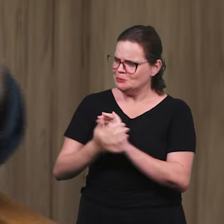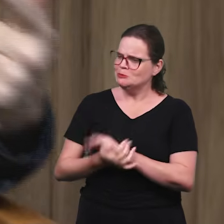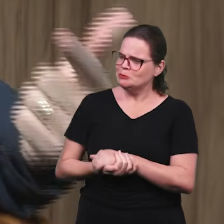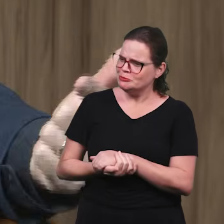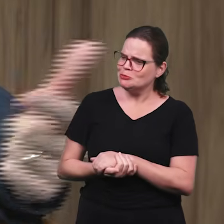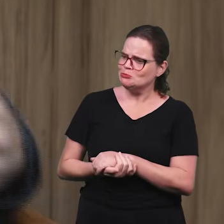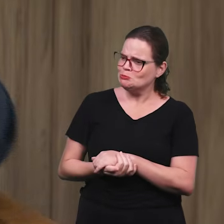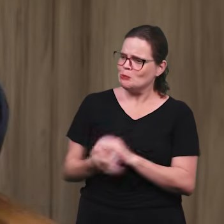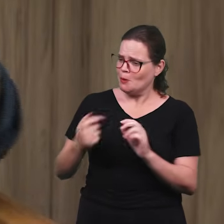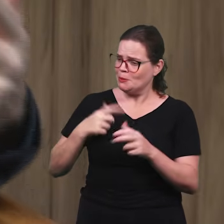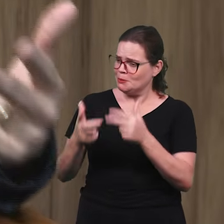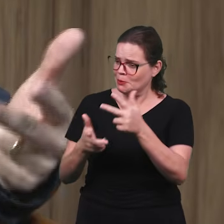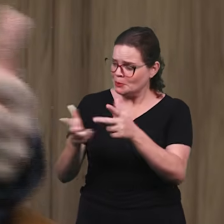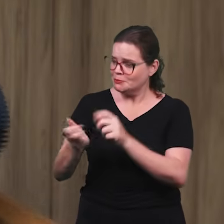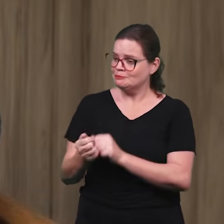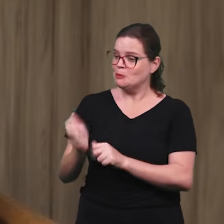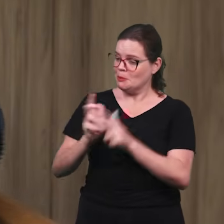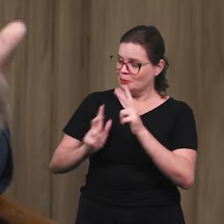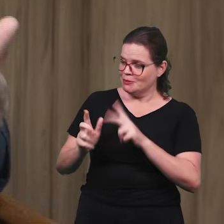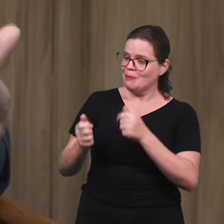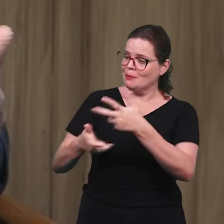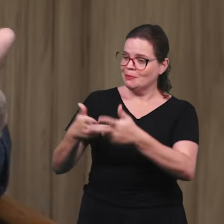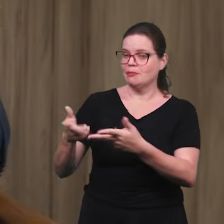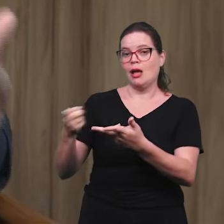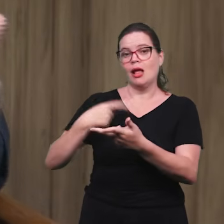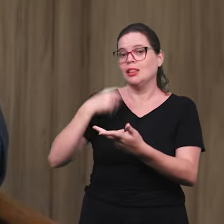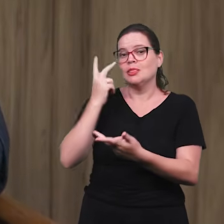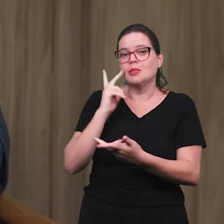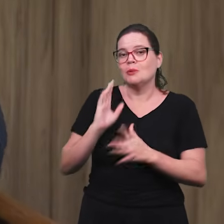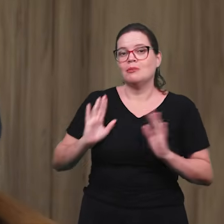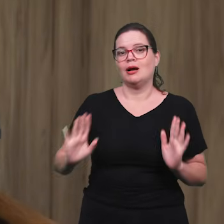é poder falar, alguém que ausculte e literalmente uma